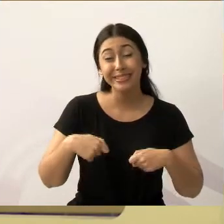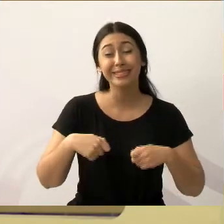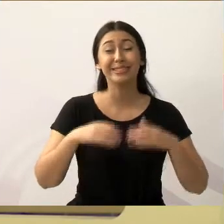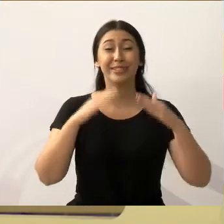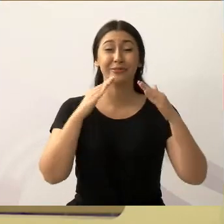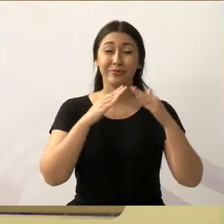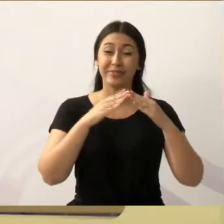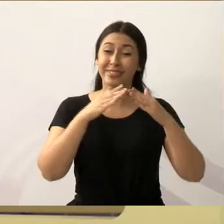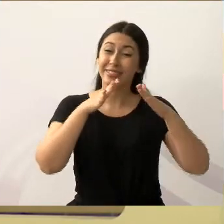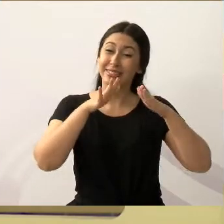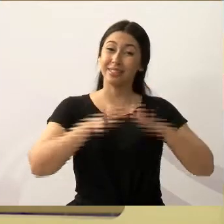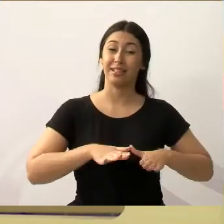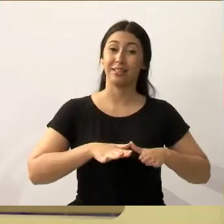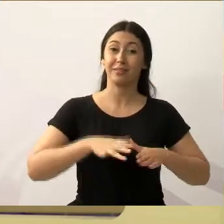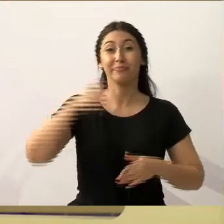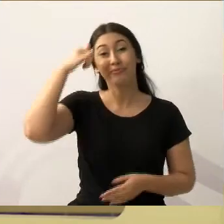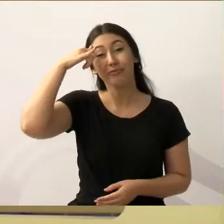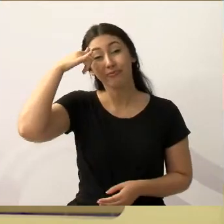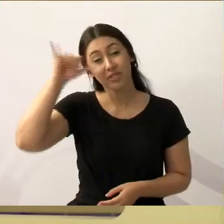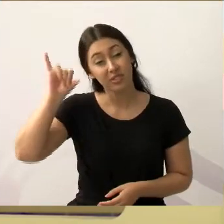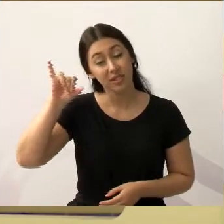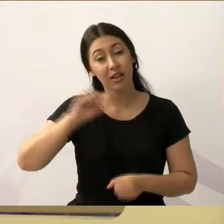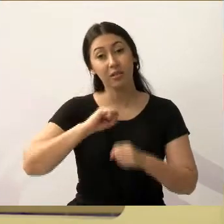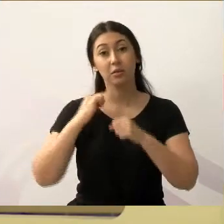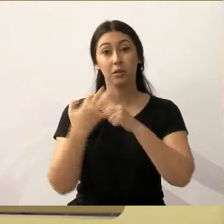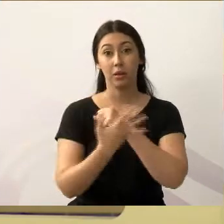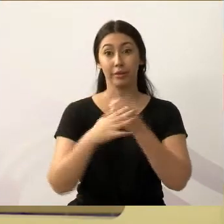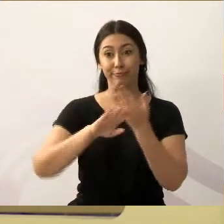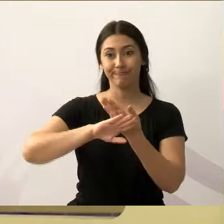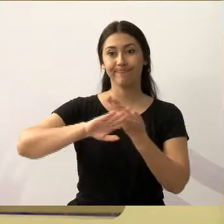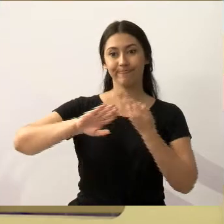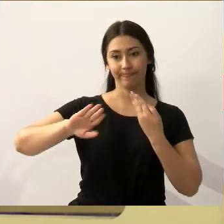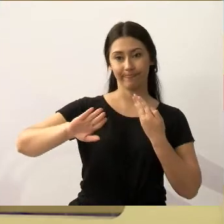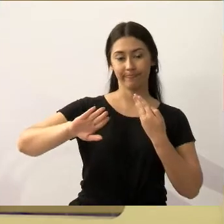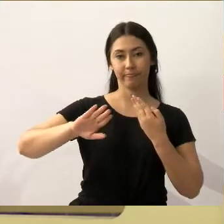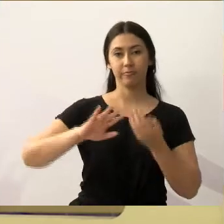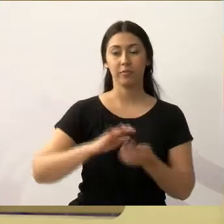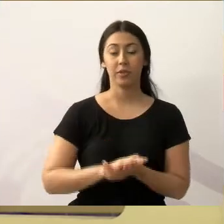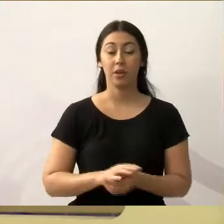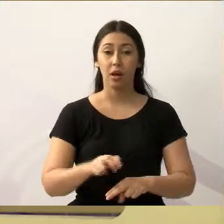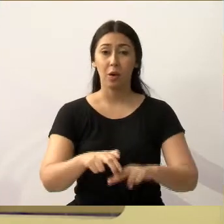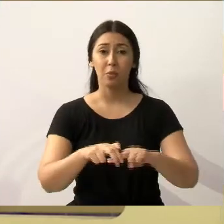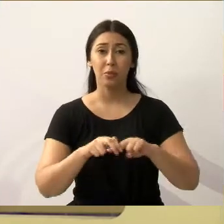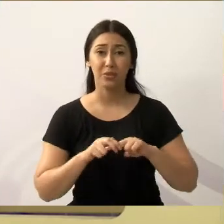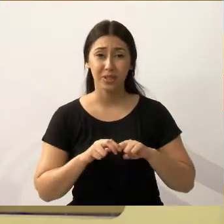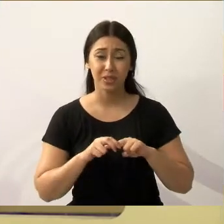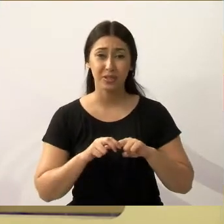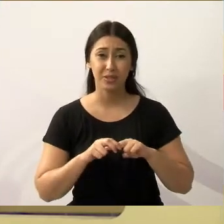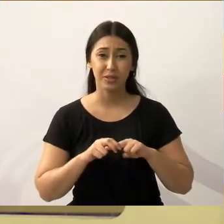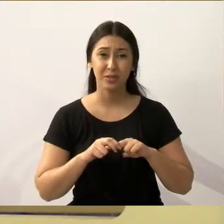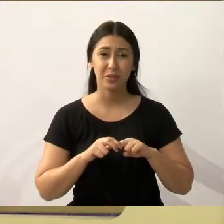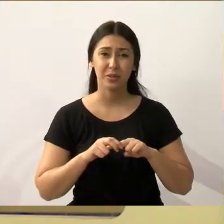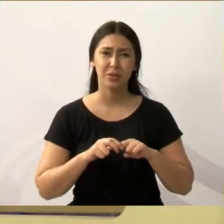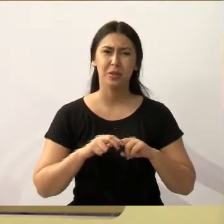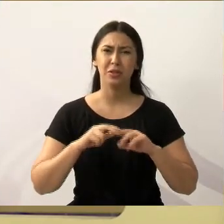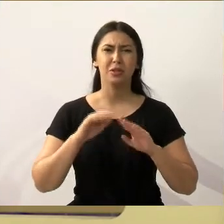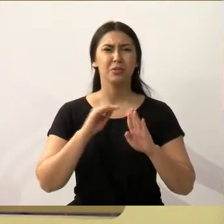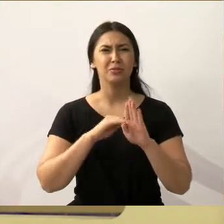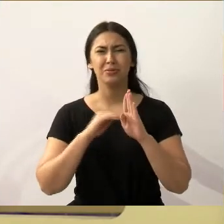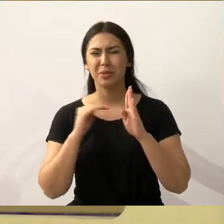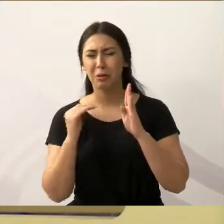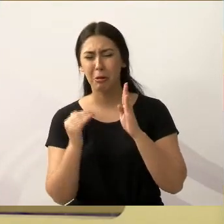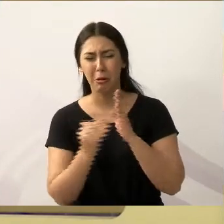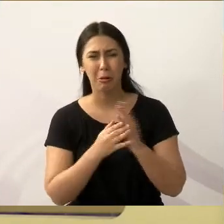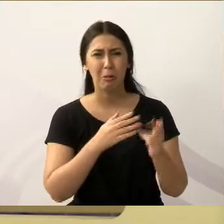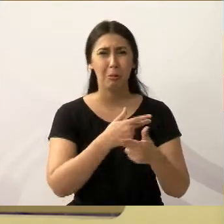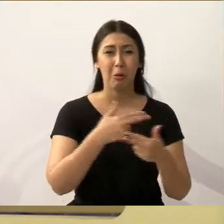prevenção eficaz é realmente isolamento social. Então, por conta disso, todas as emendas, todas as situações e todos os